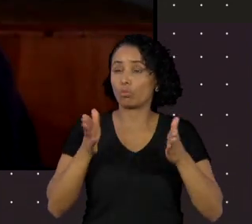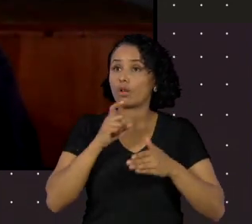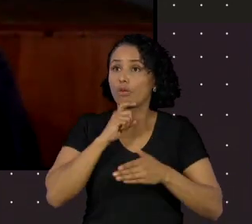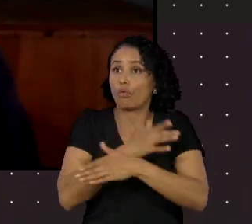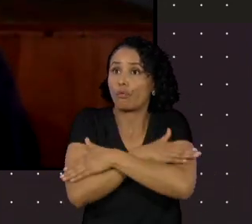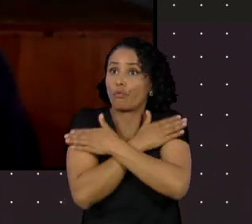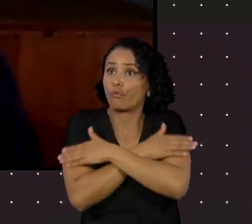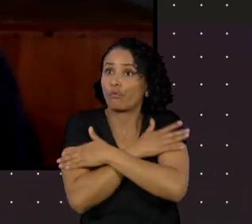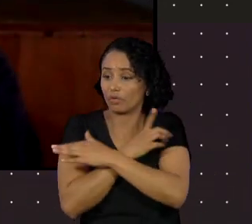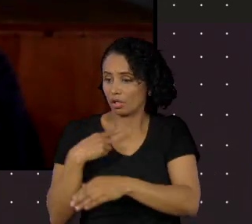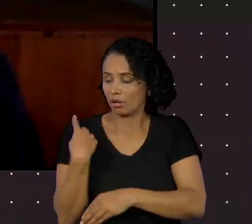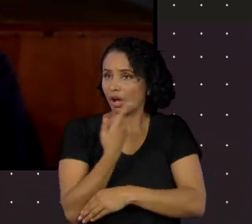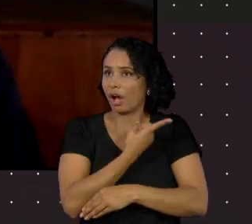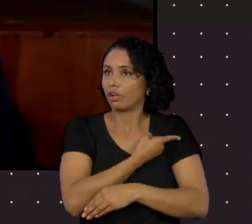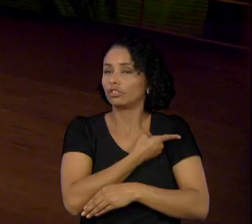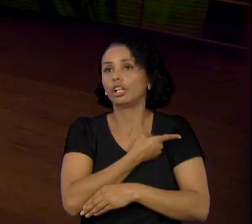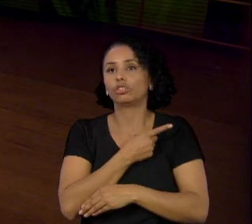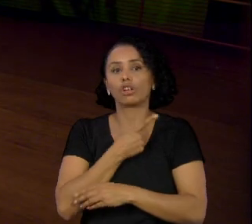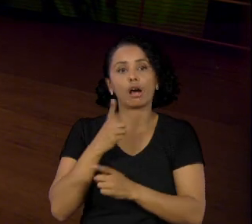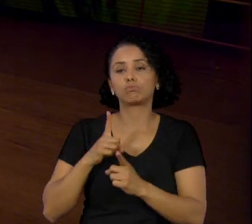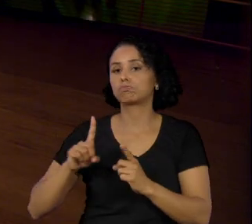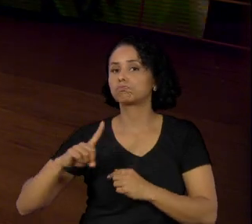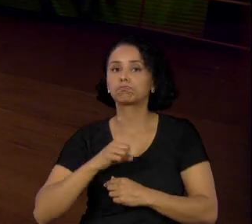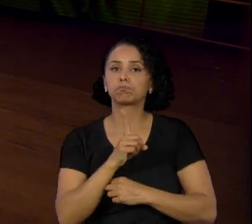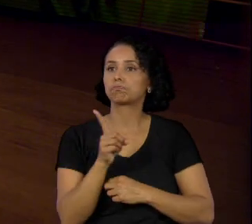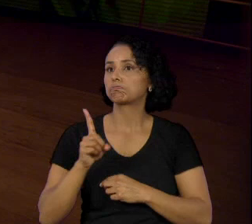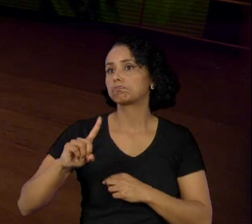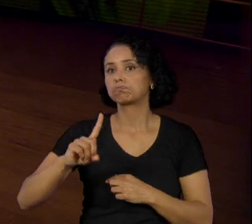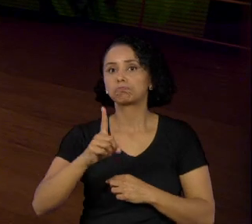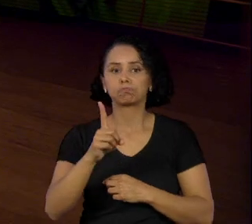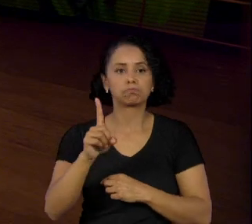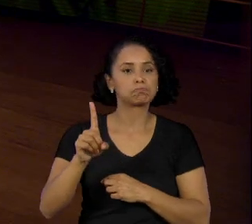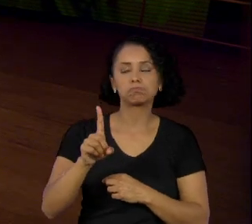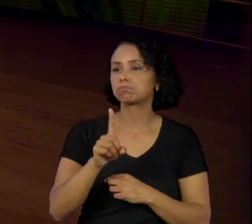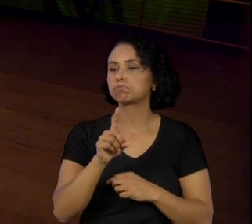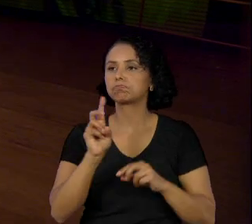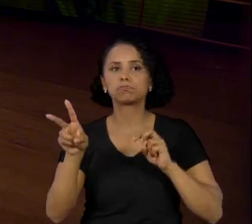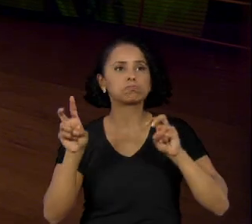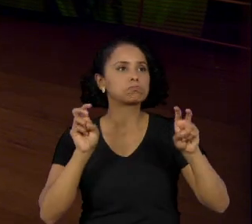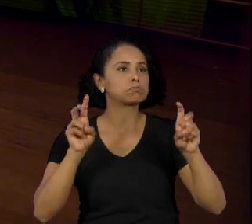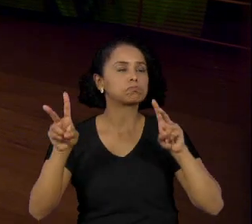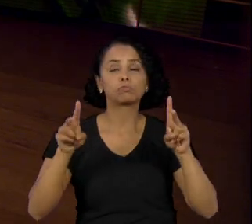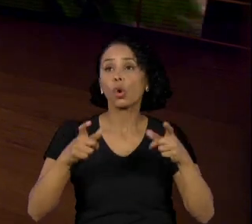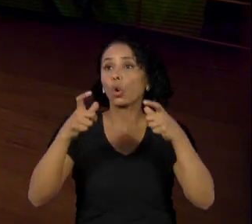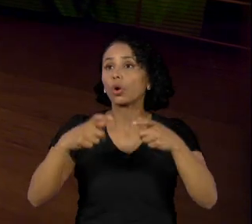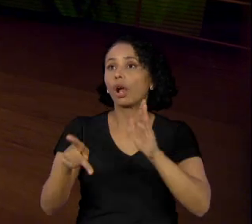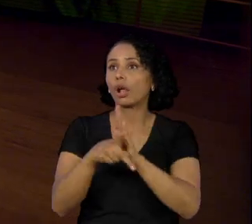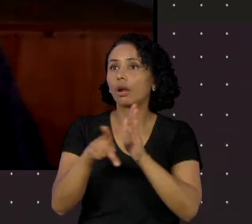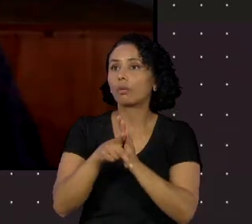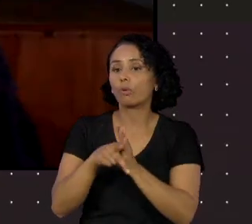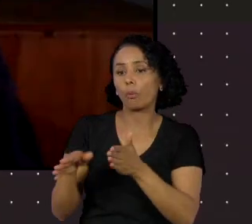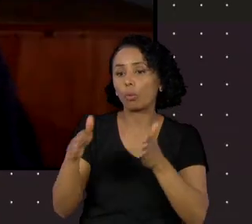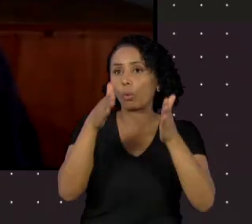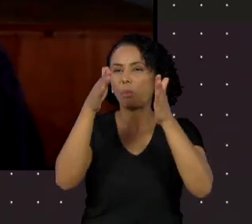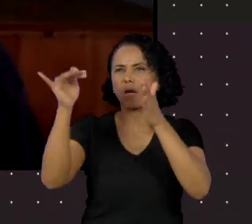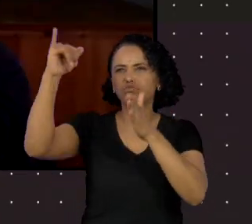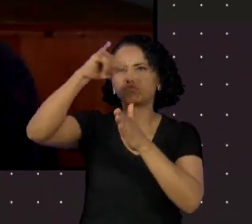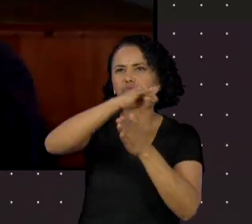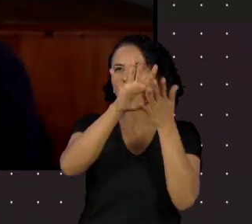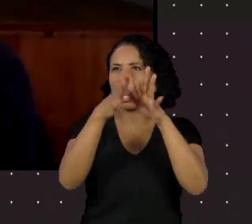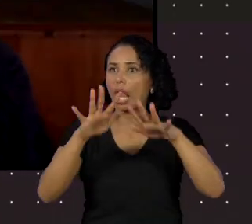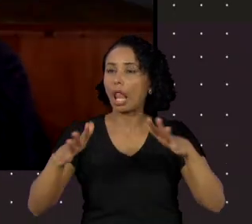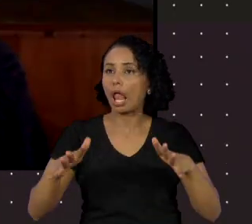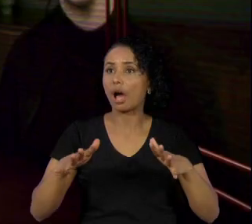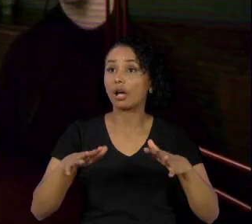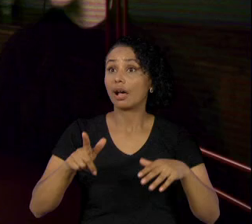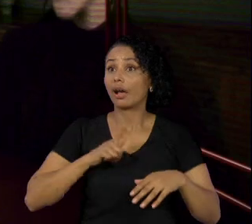pelo lugar ali, pelo Ground Zero, por onde as torres tinham caído, e acabou incorporando isso no filme, e com os